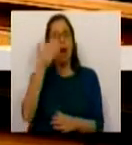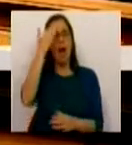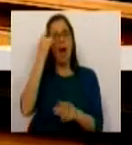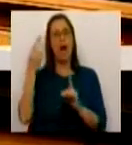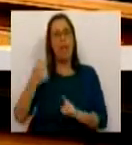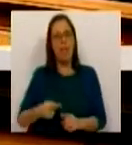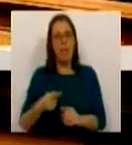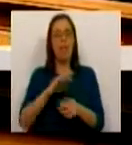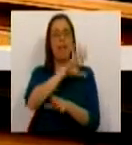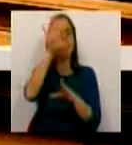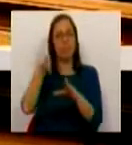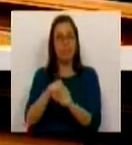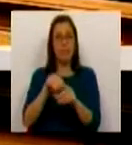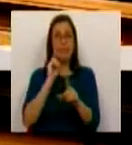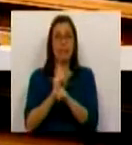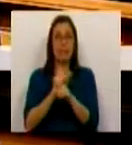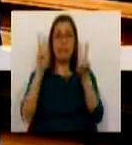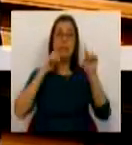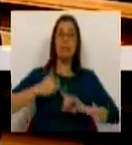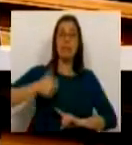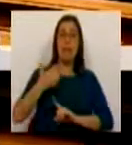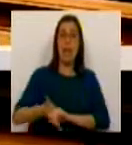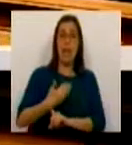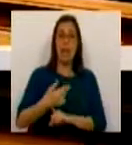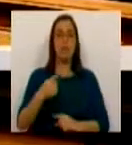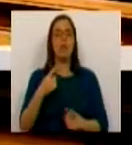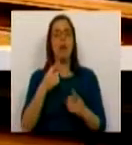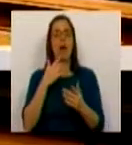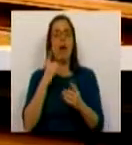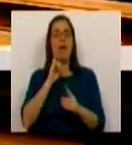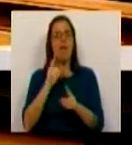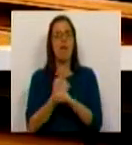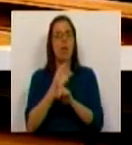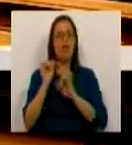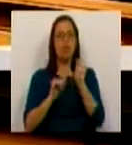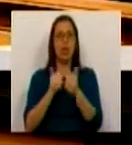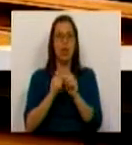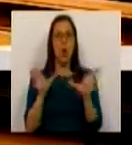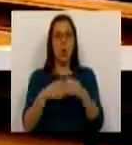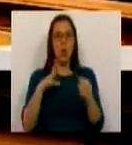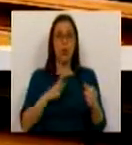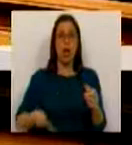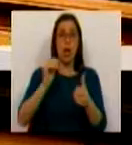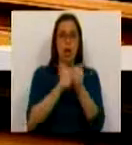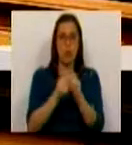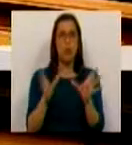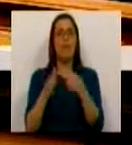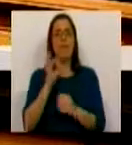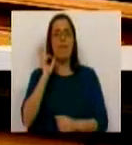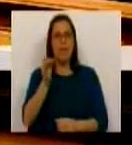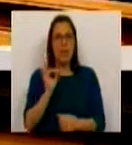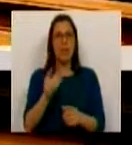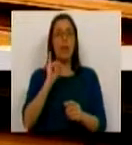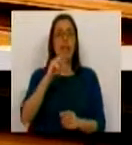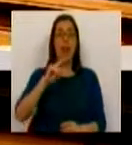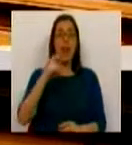que devem ser ainda envolvidos neste Desígnio Nacional de Proteção do Património Desportivo, o Conselho Nacional de Desporto, as Federações Desportivas e